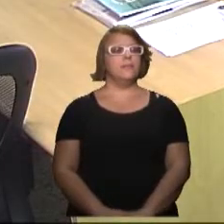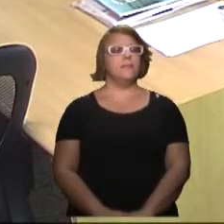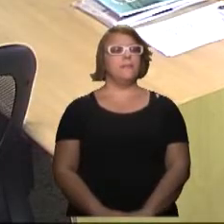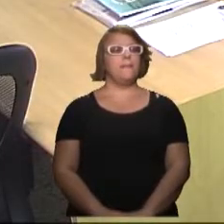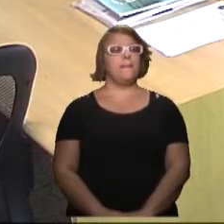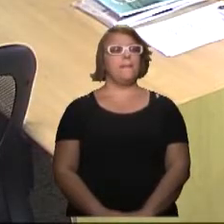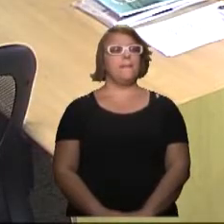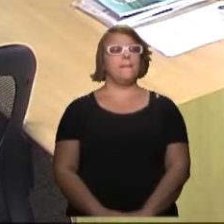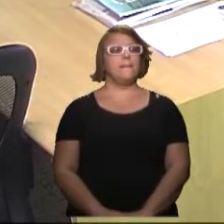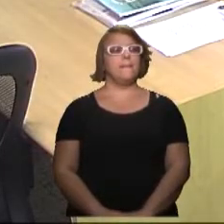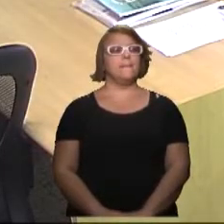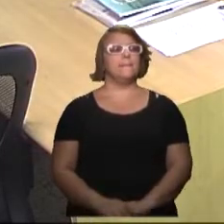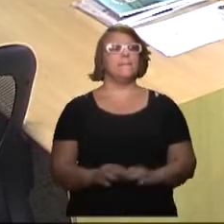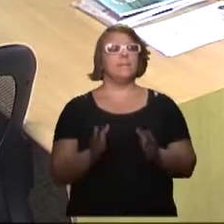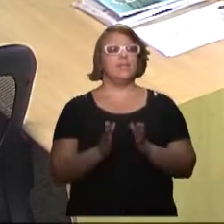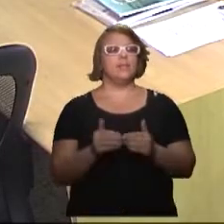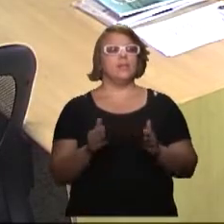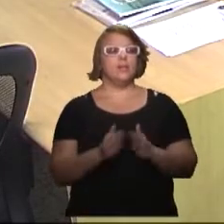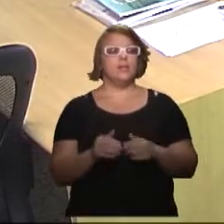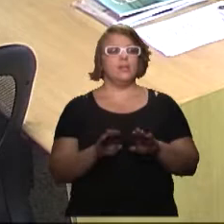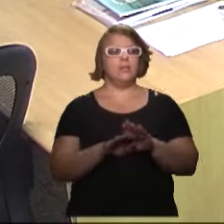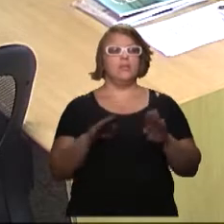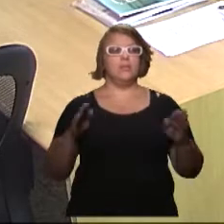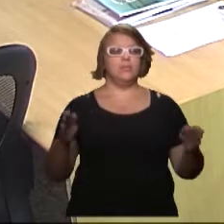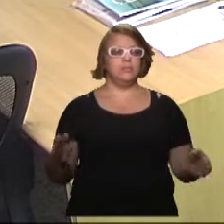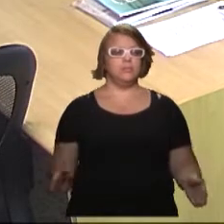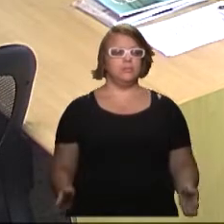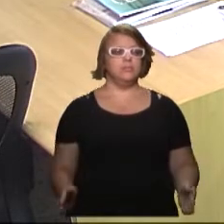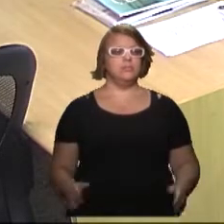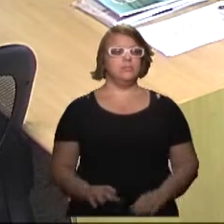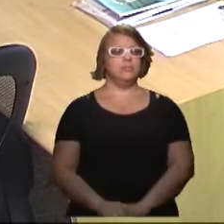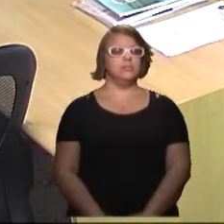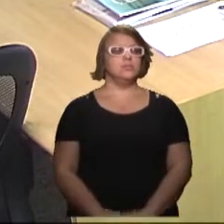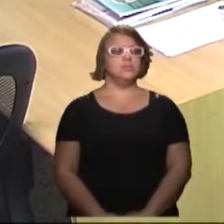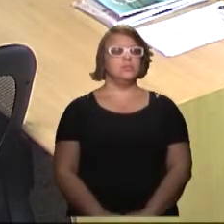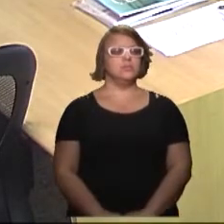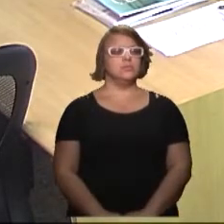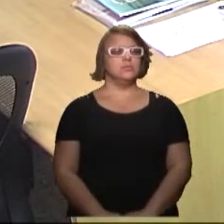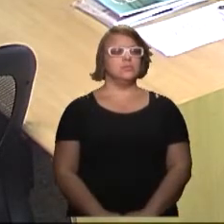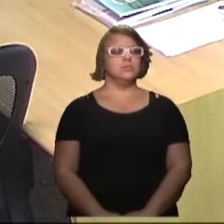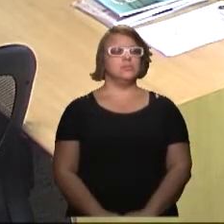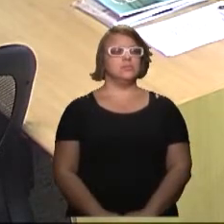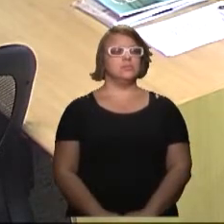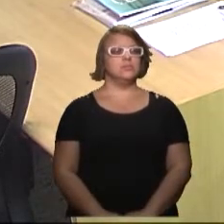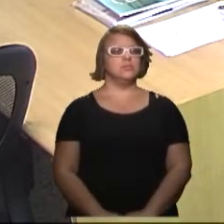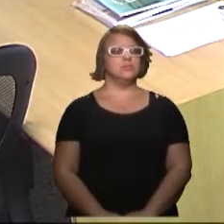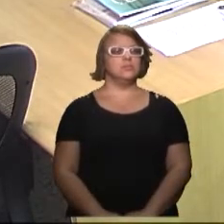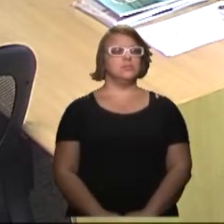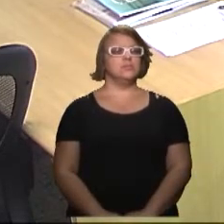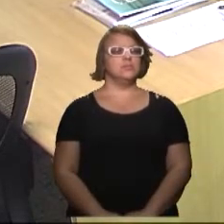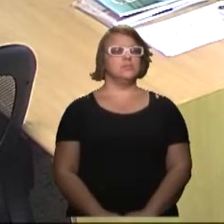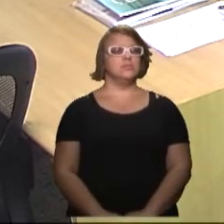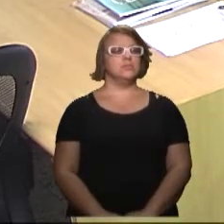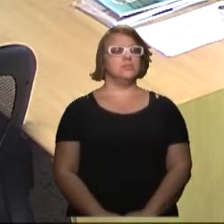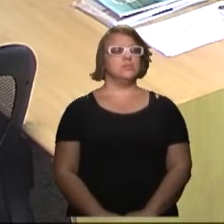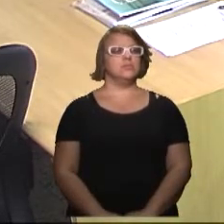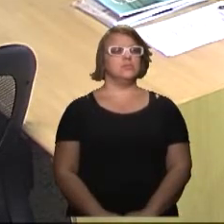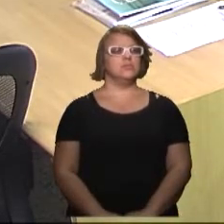nós, dada o número de inscrição, fazer uma prorrogação dessa sessão. Nem que se prorrogue. Nós temos aqui